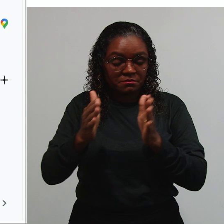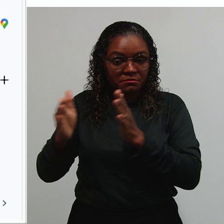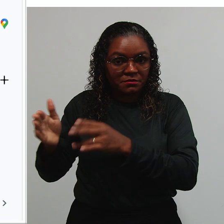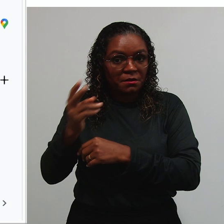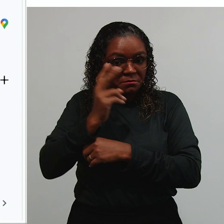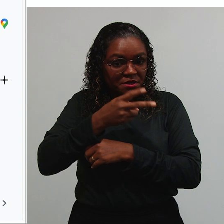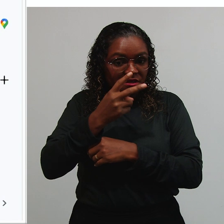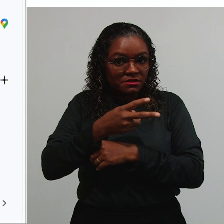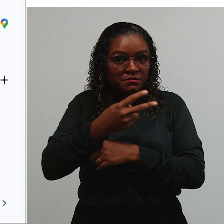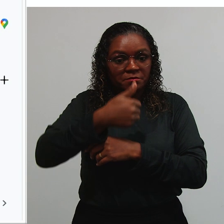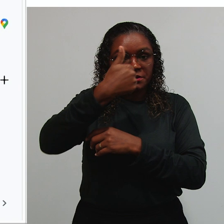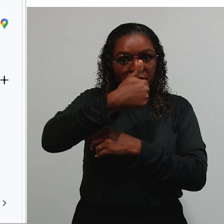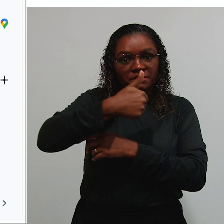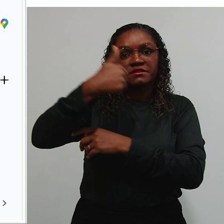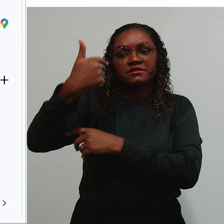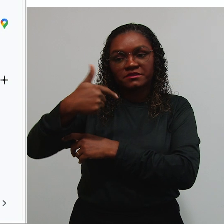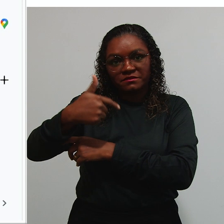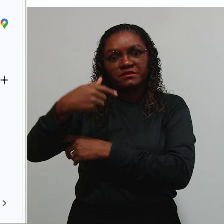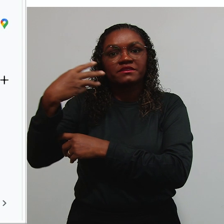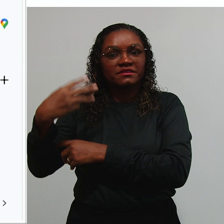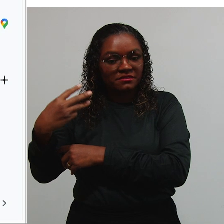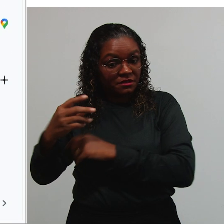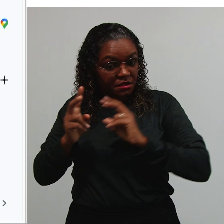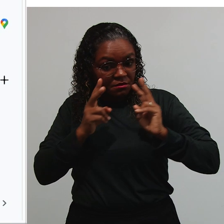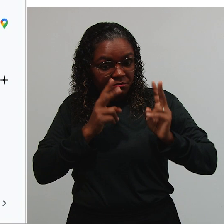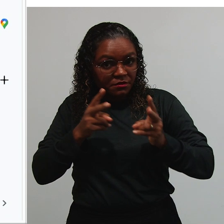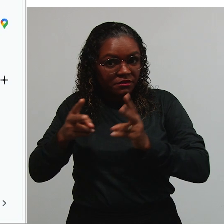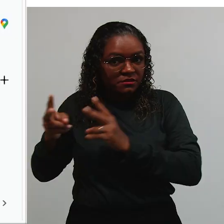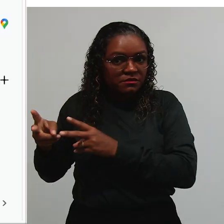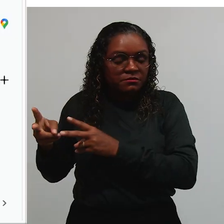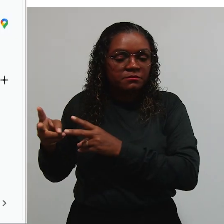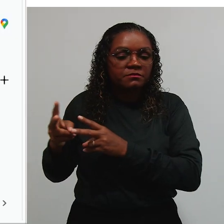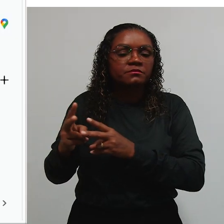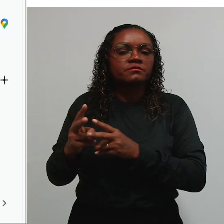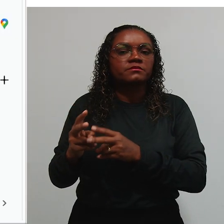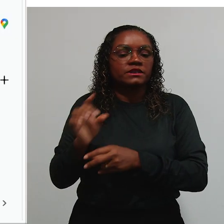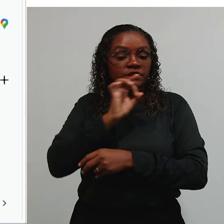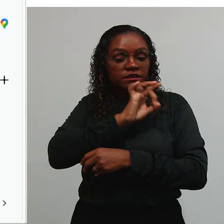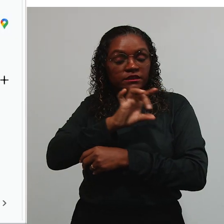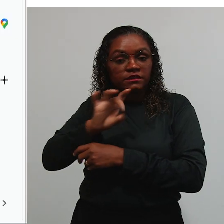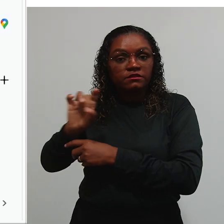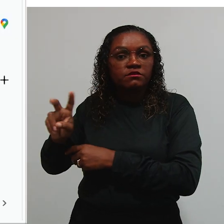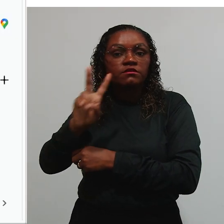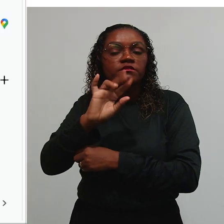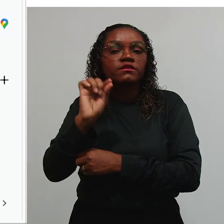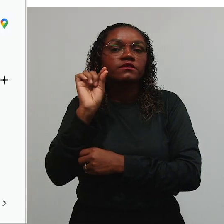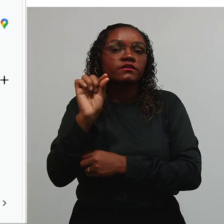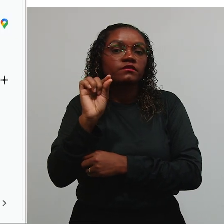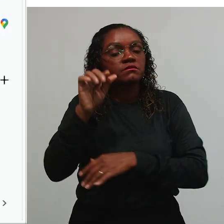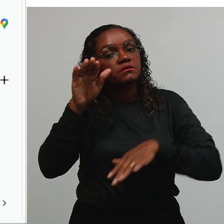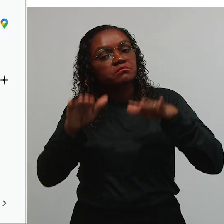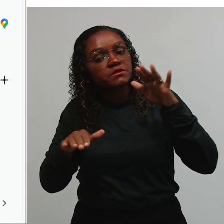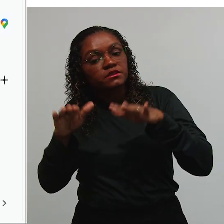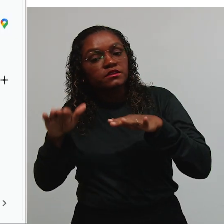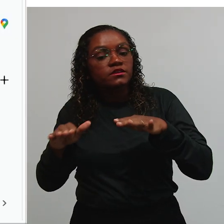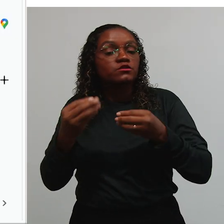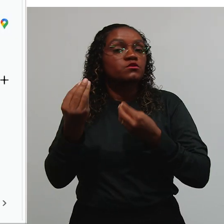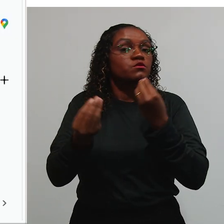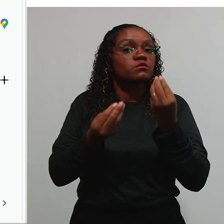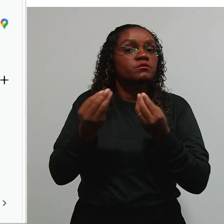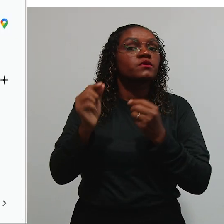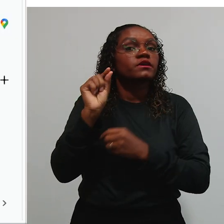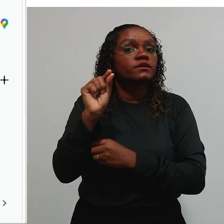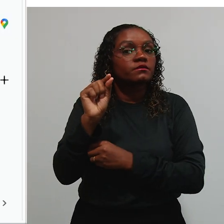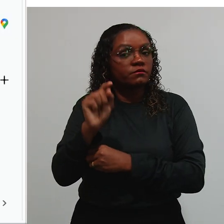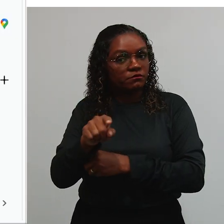que você indicou que ela está organizada, tá? E aí o teor de cada sessão vai depender, evidentemente, de como